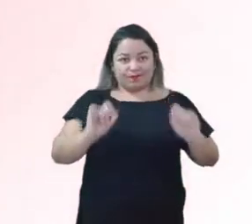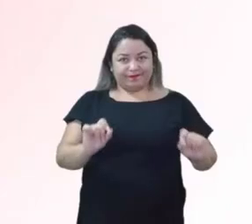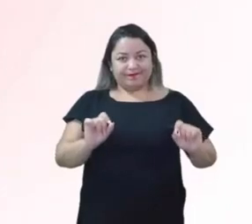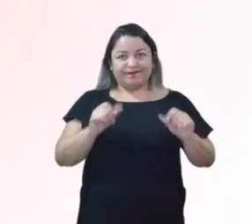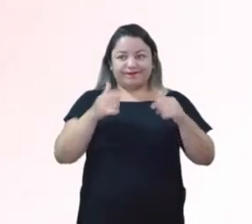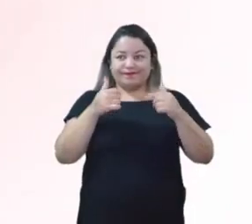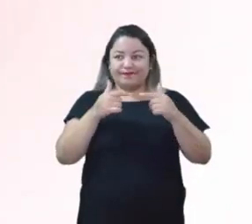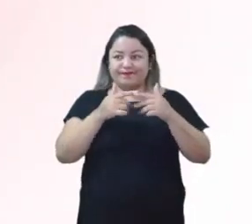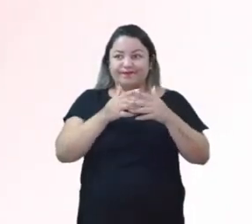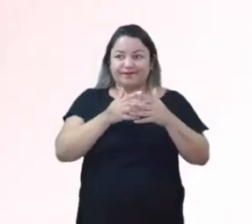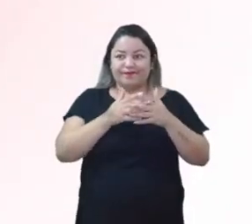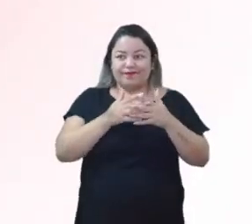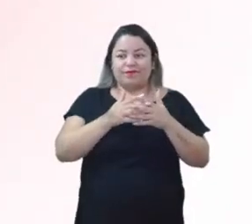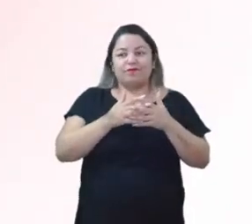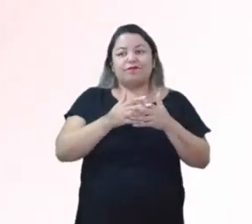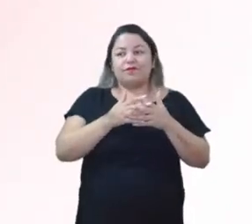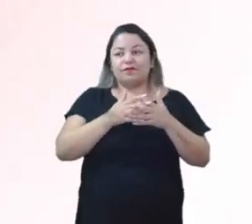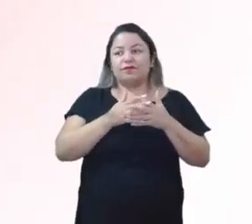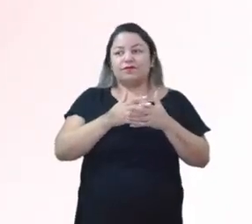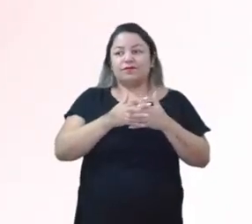né?